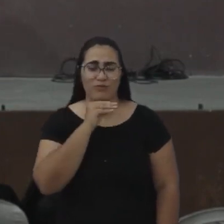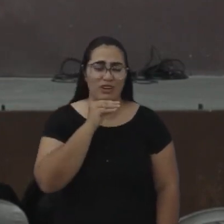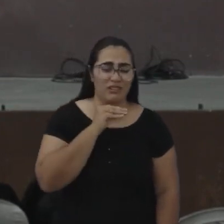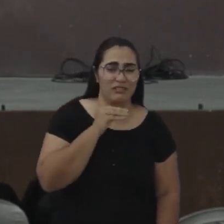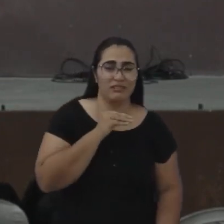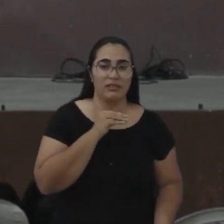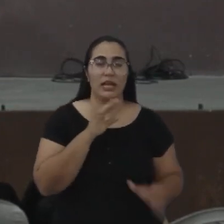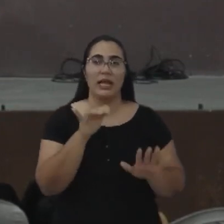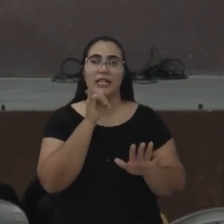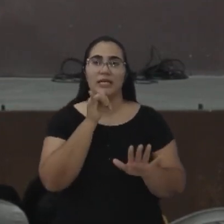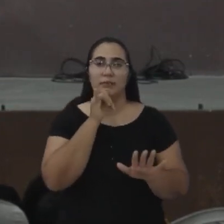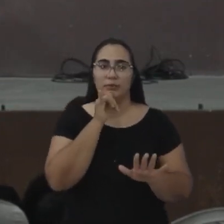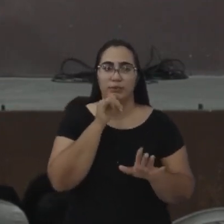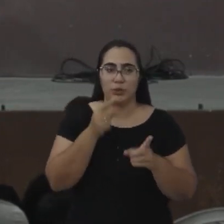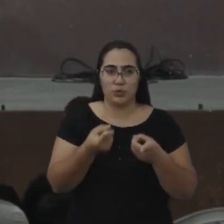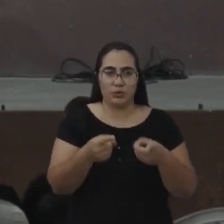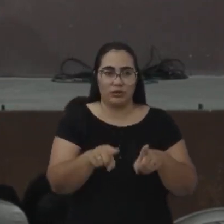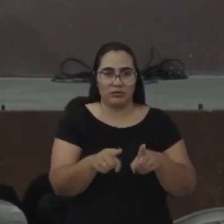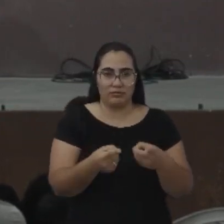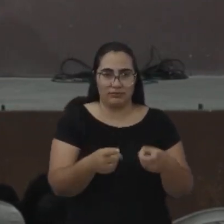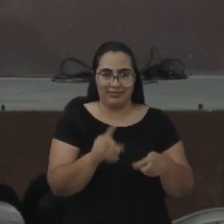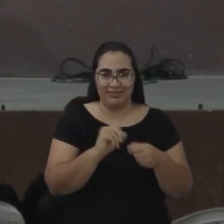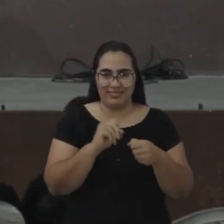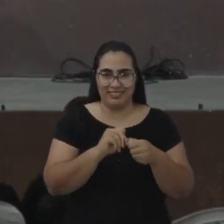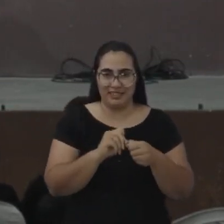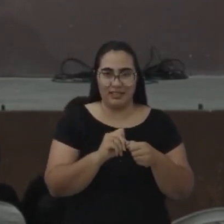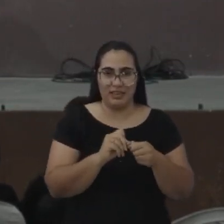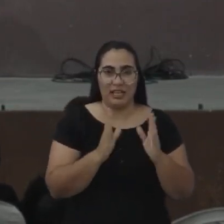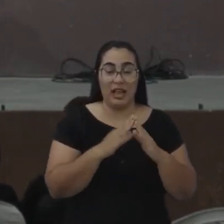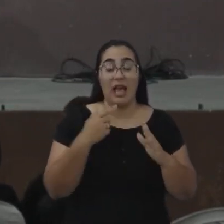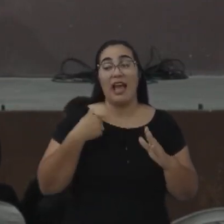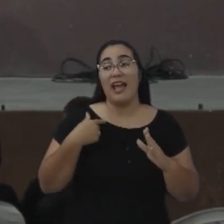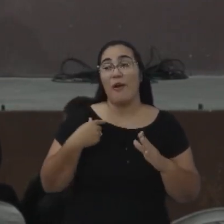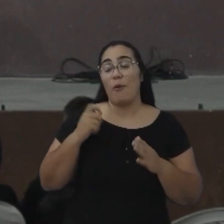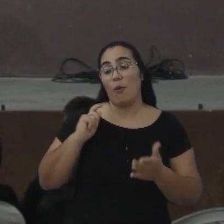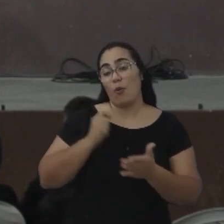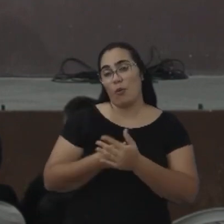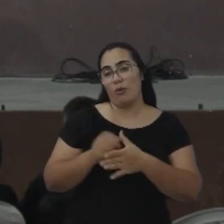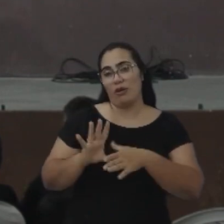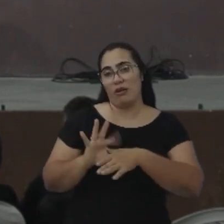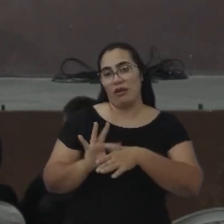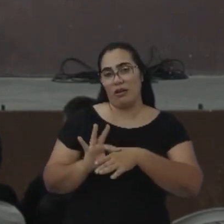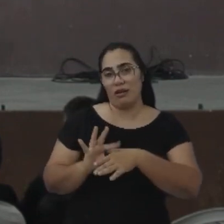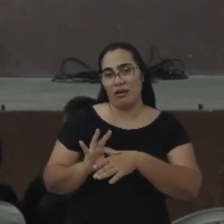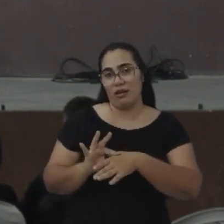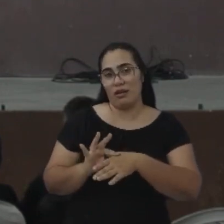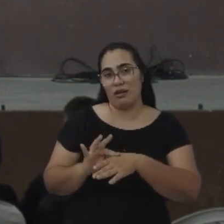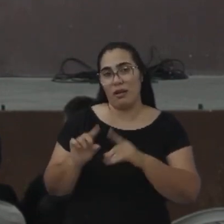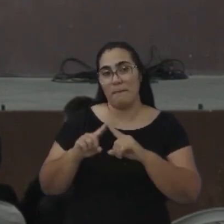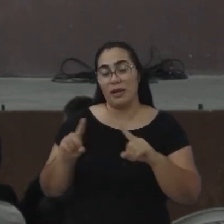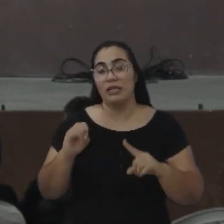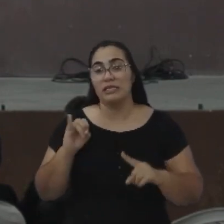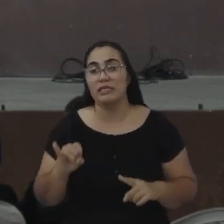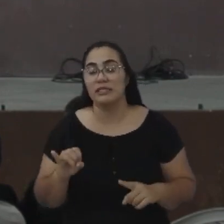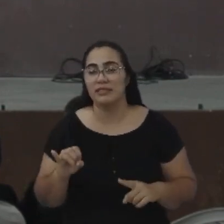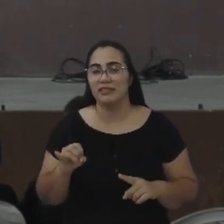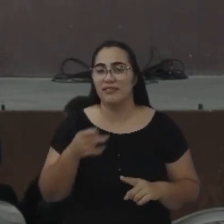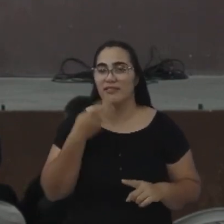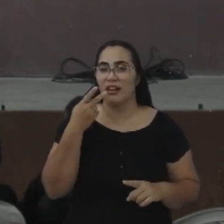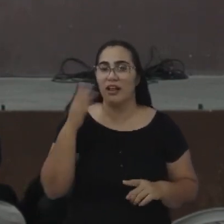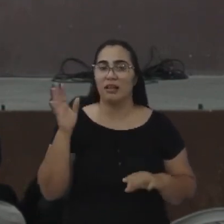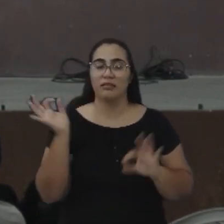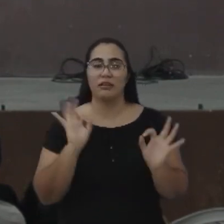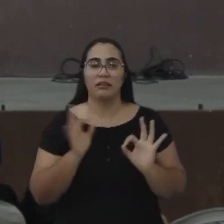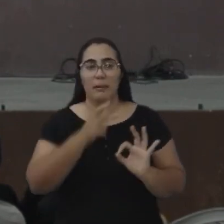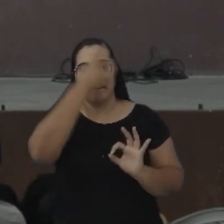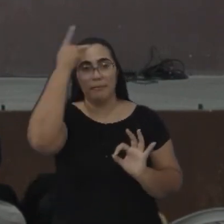o churrasco, um diz, eu levo a carne, mas se você deixar em aberto, o que é que o povo quer